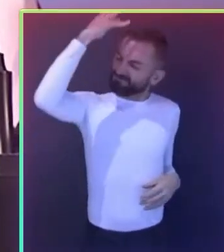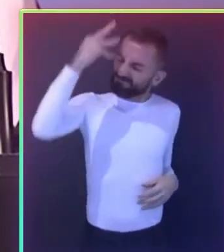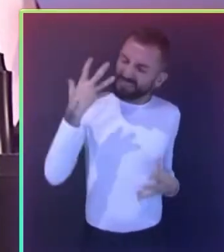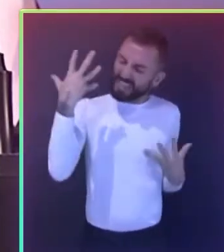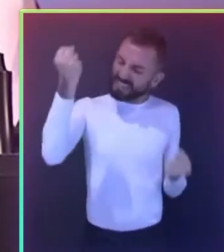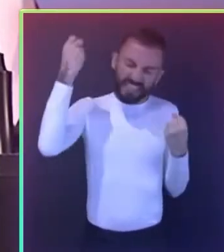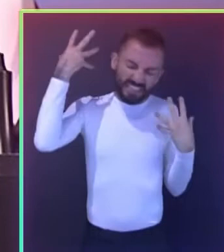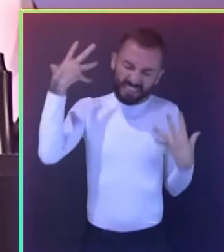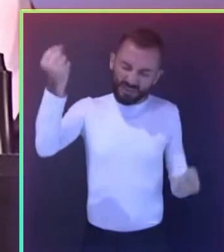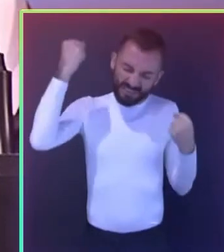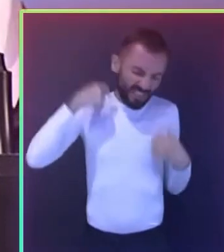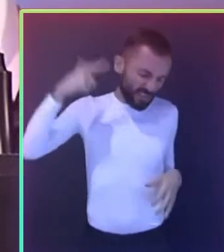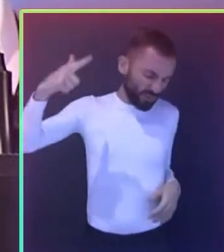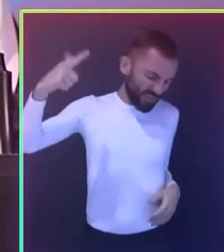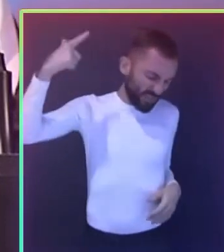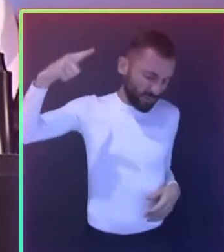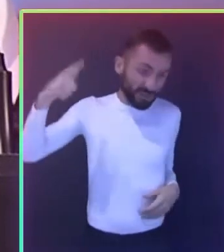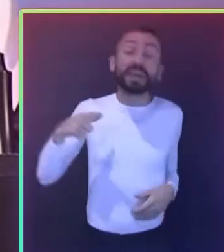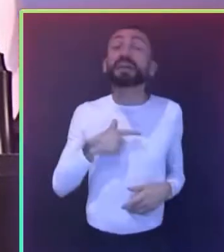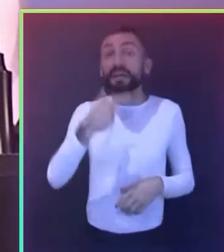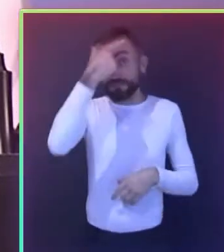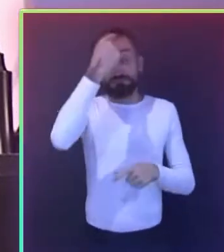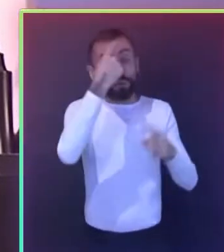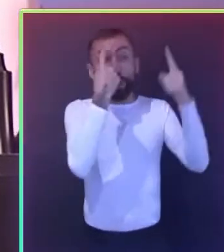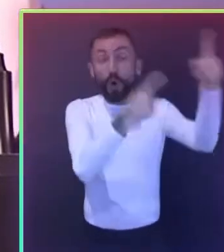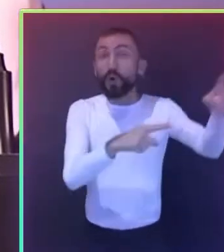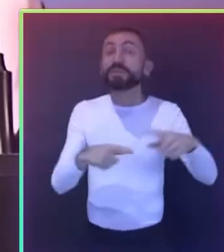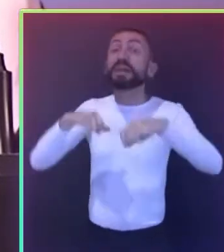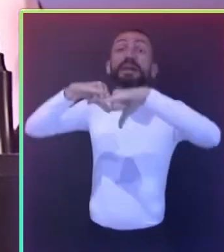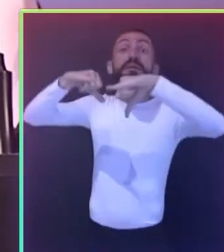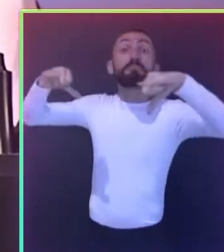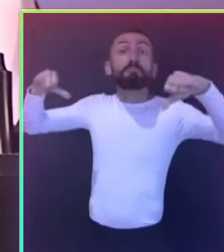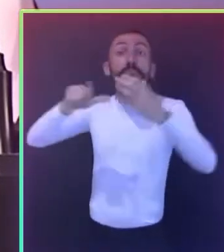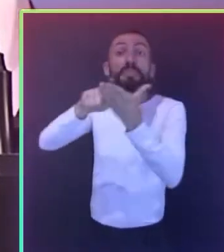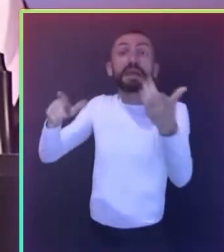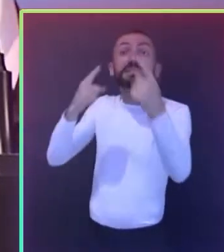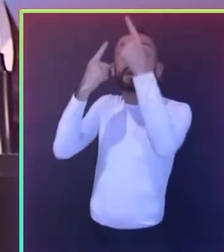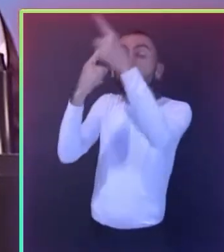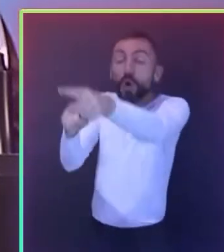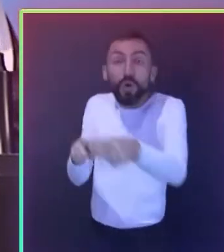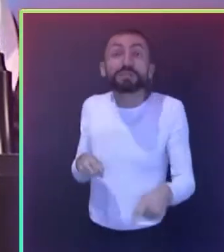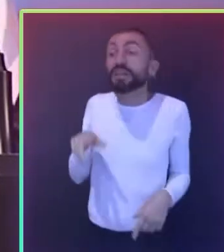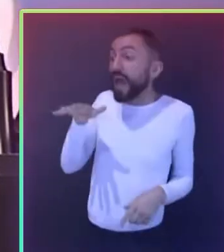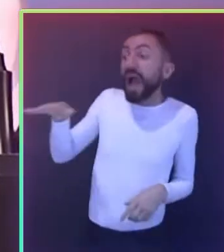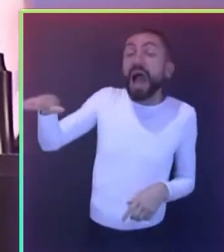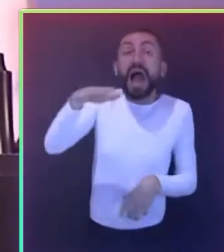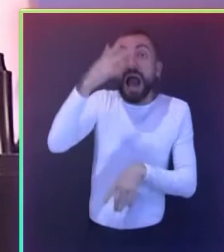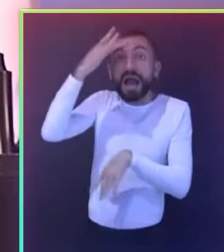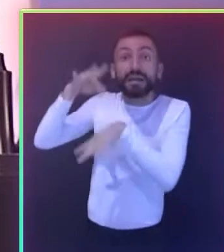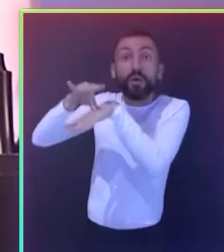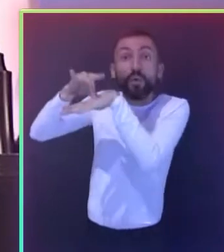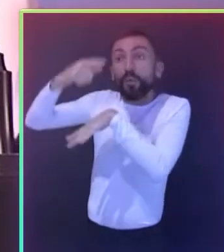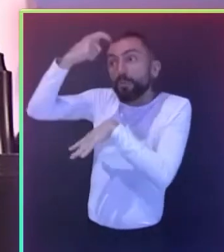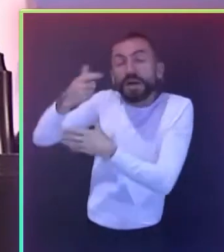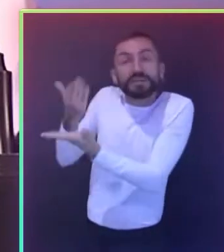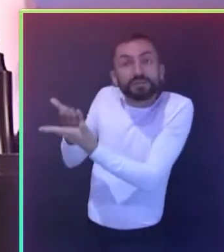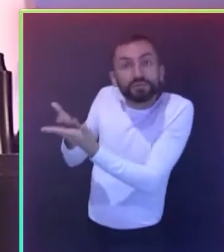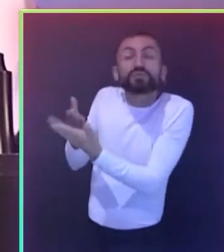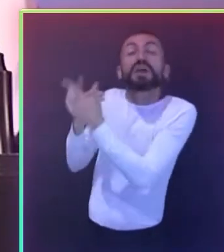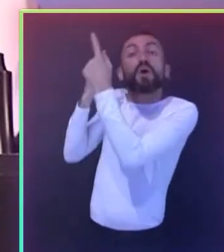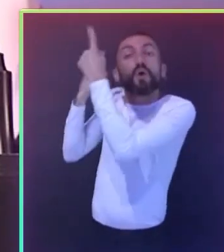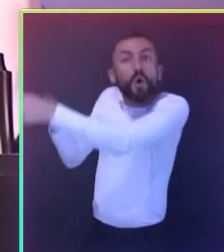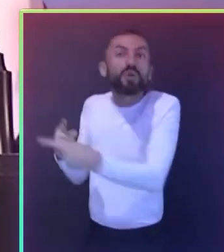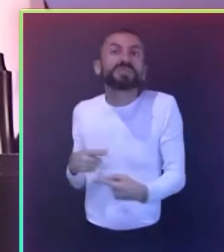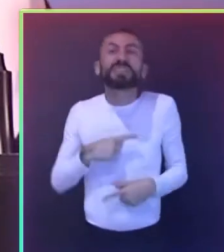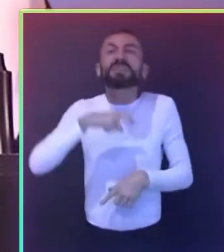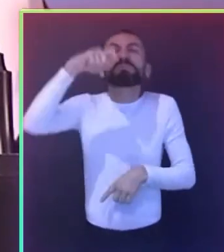a ciência as Universidades as ciências humanas a criação de área de inimigos a desinformação por fake News